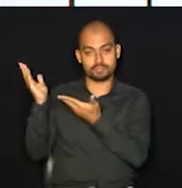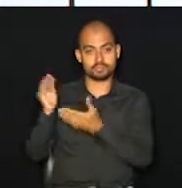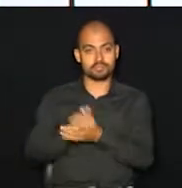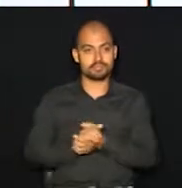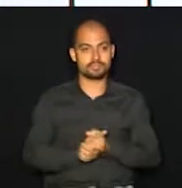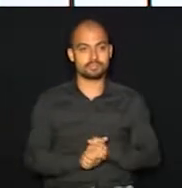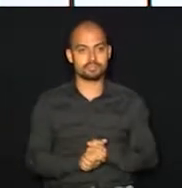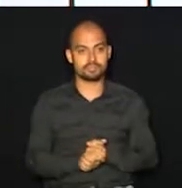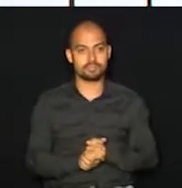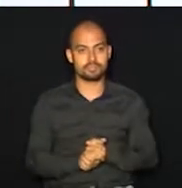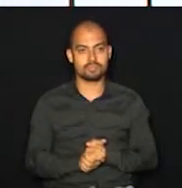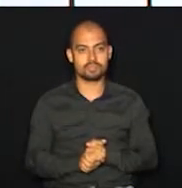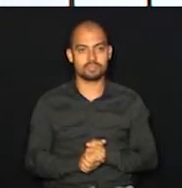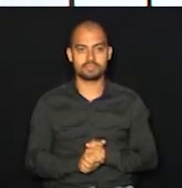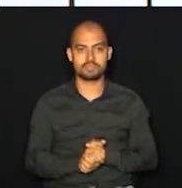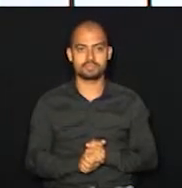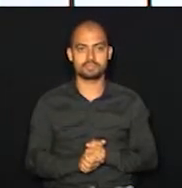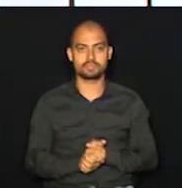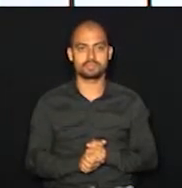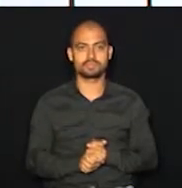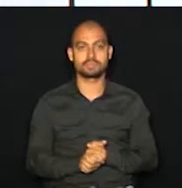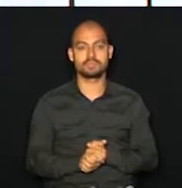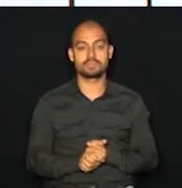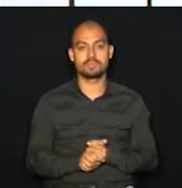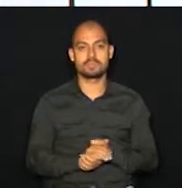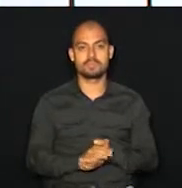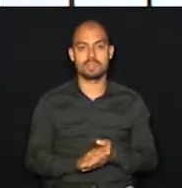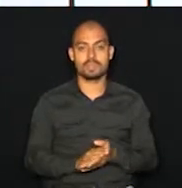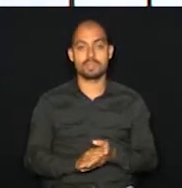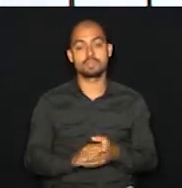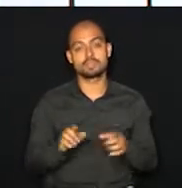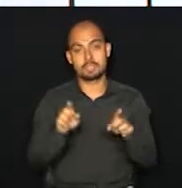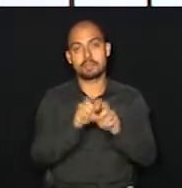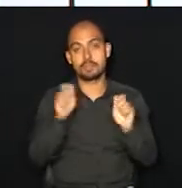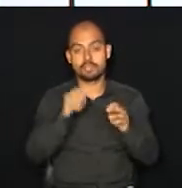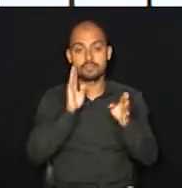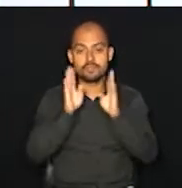youtube.com/Congás Transforma Festival, tudo junto, ou também no